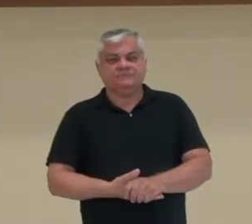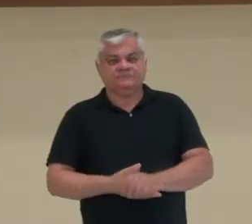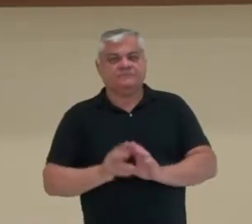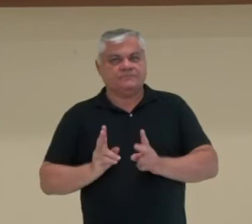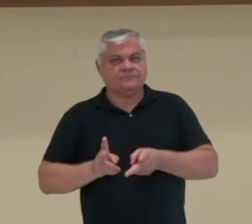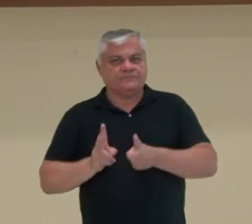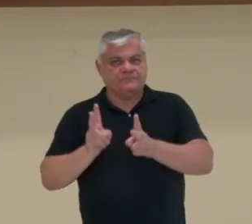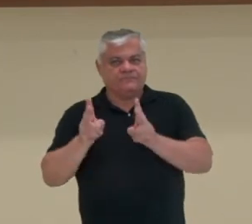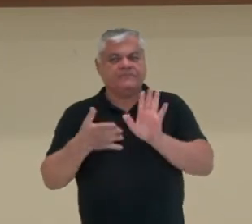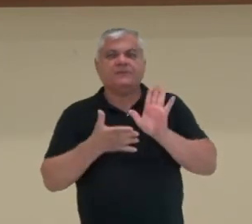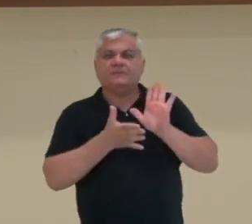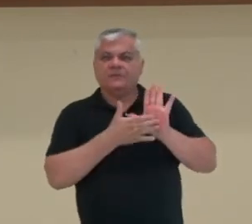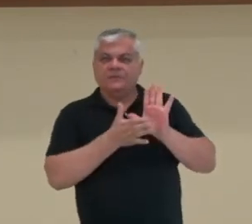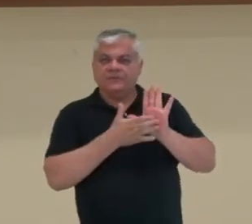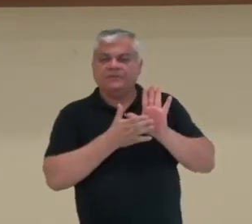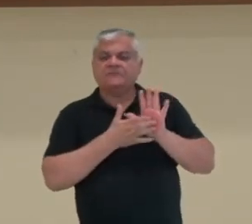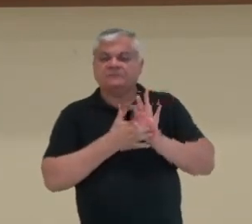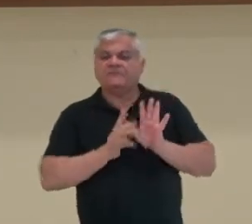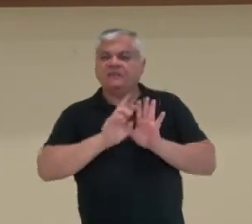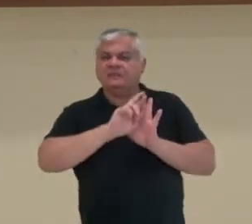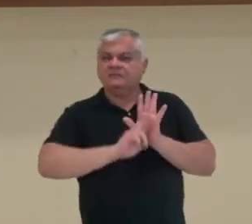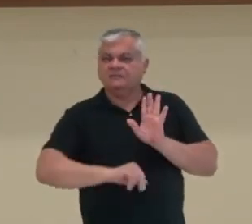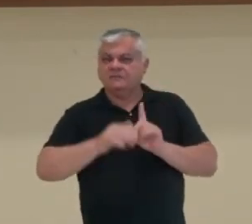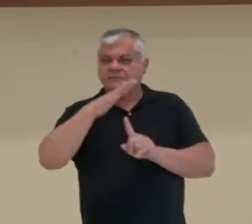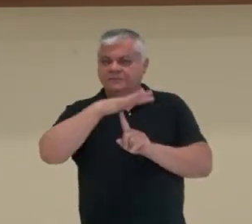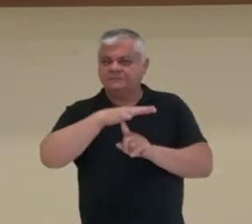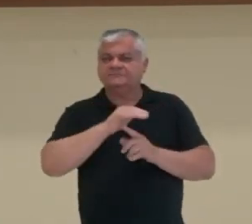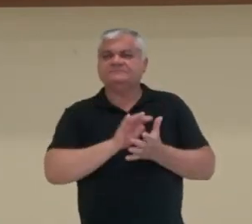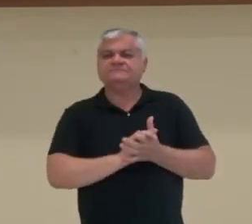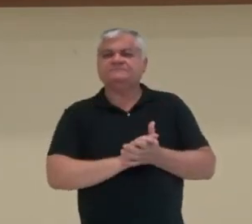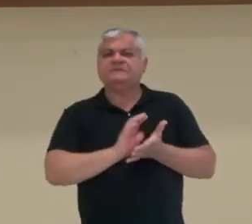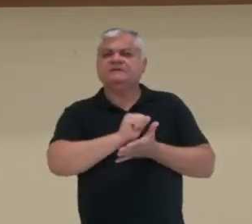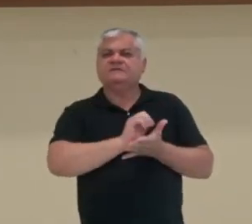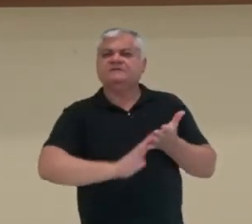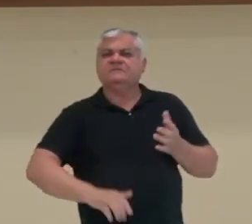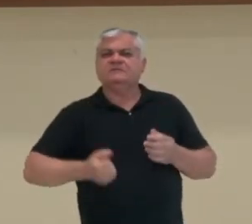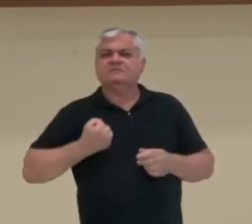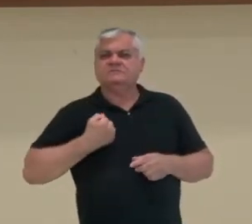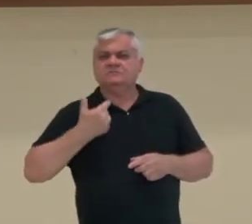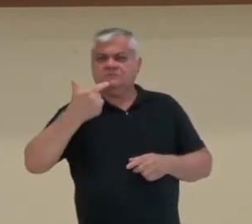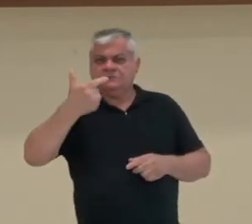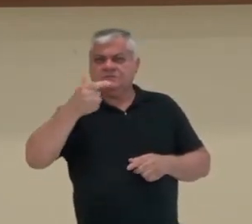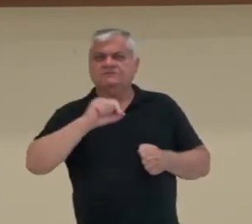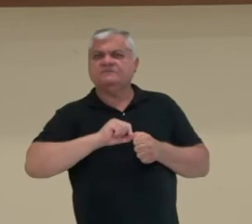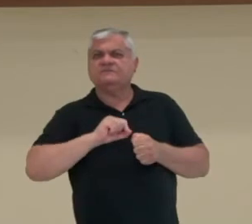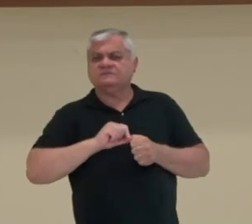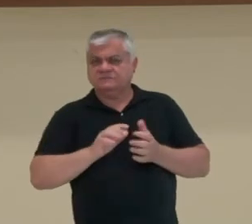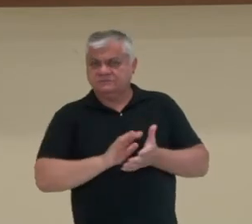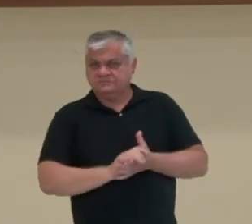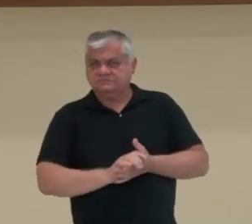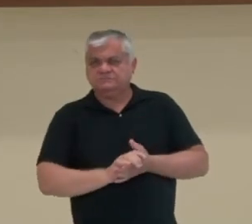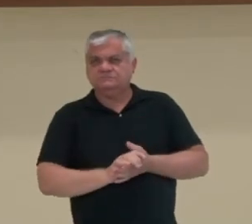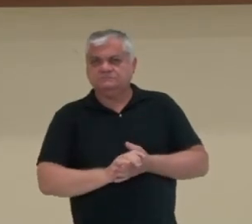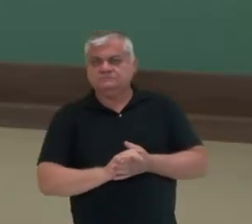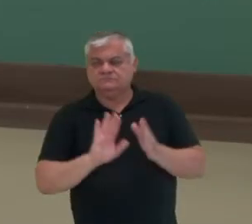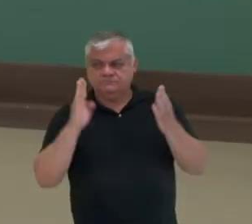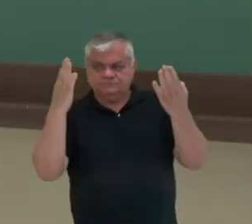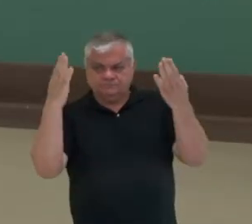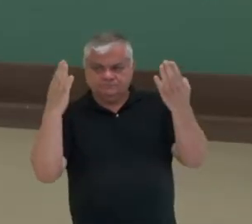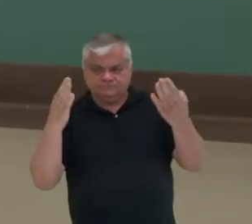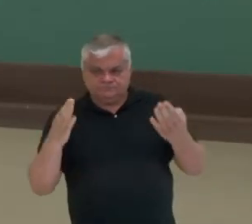Seguimos com a proposta do Redação Paraná. A atividade 2, o que você vai fazer? Analisando os